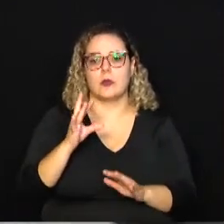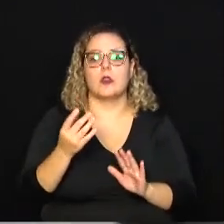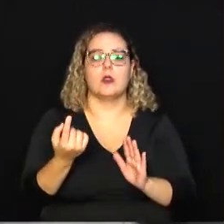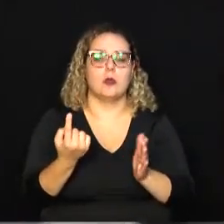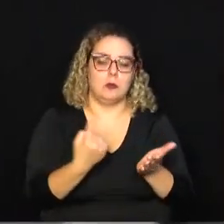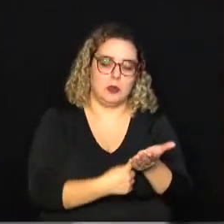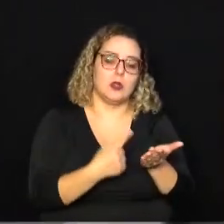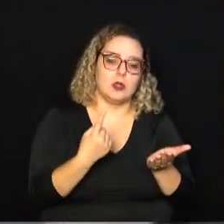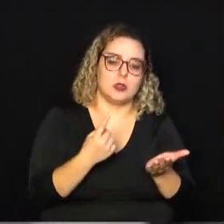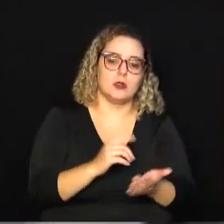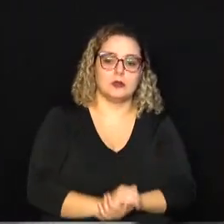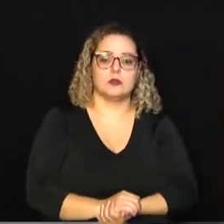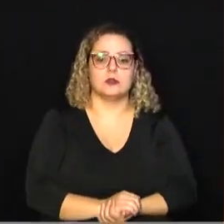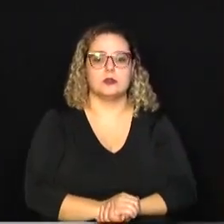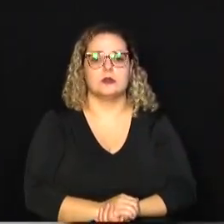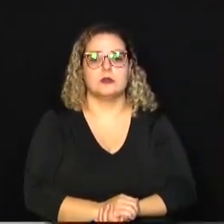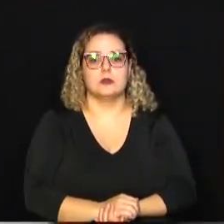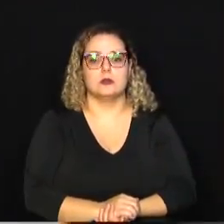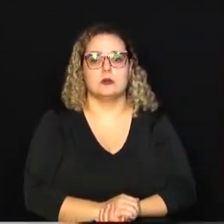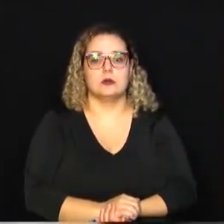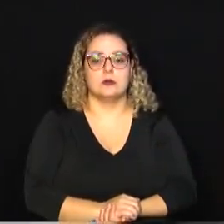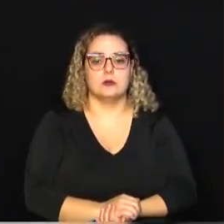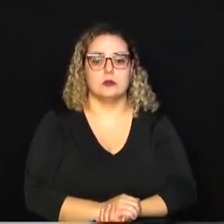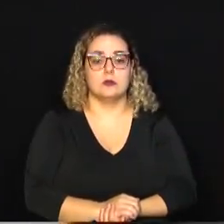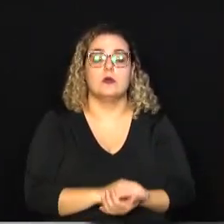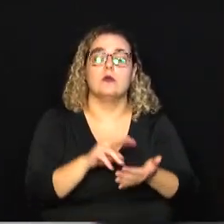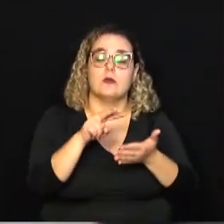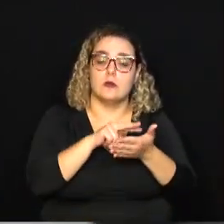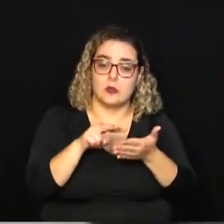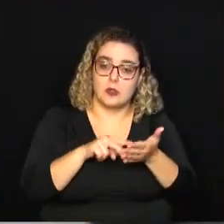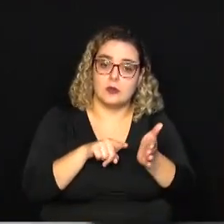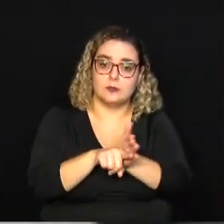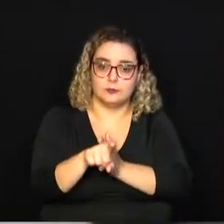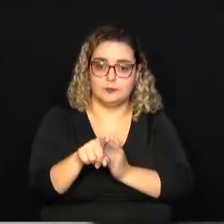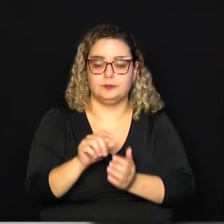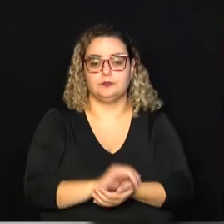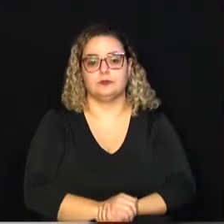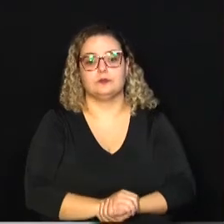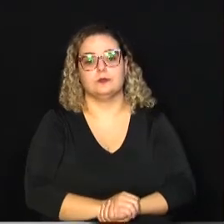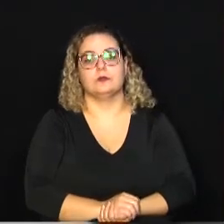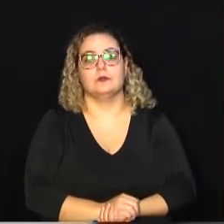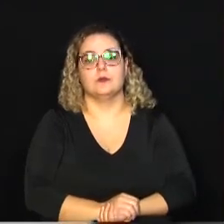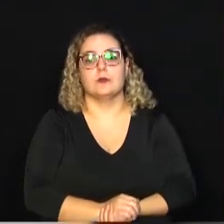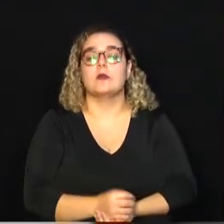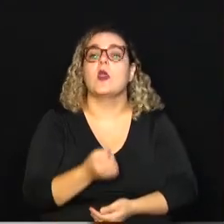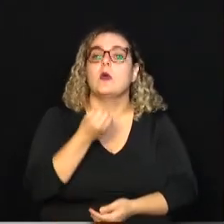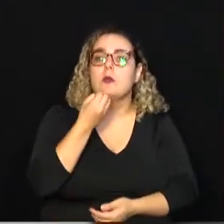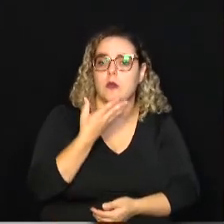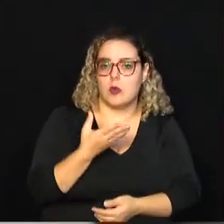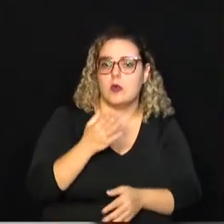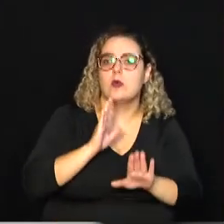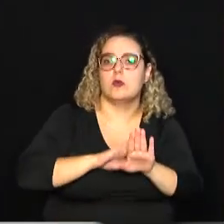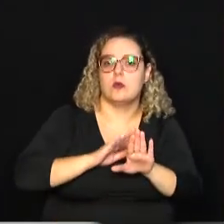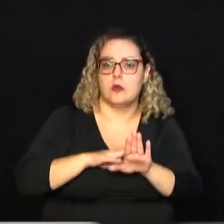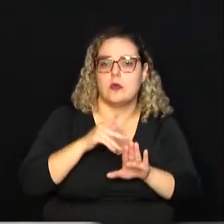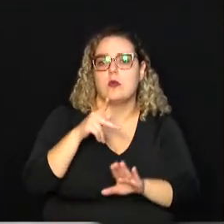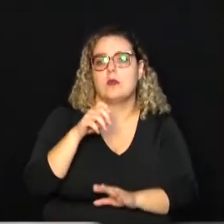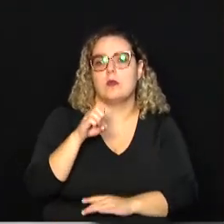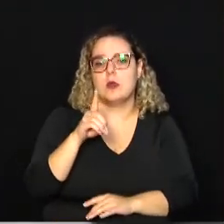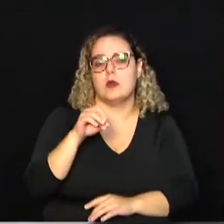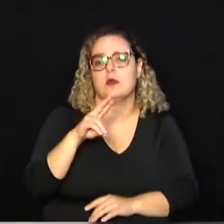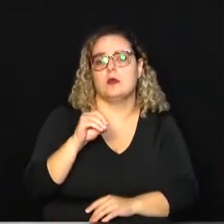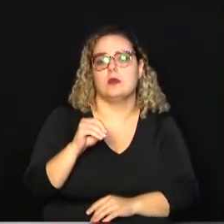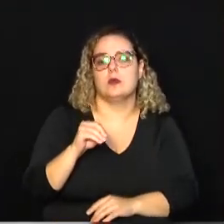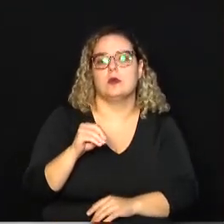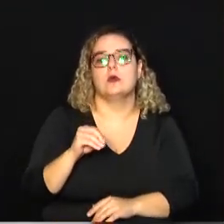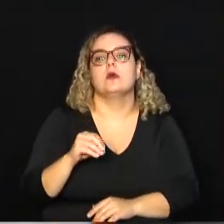aí, que realmente não deu. Mas aí eu vou ler as questões aí. Muito boa Essas medidas, Pedro, eu gostaria de que a